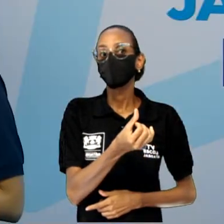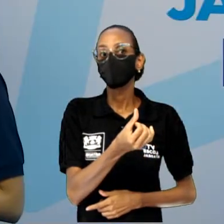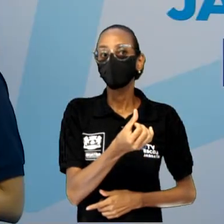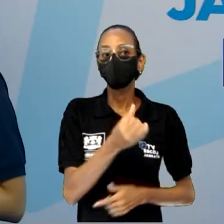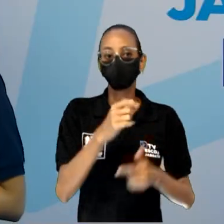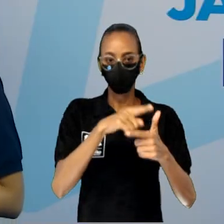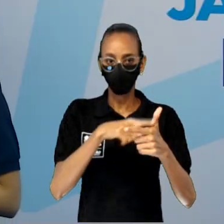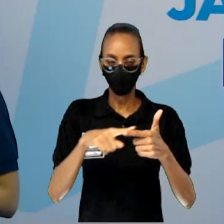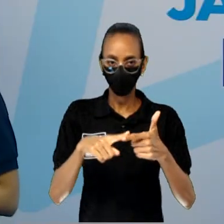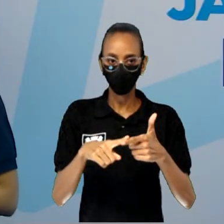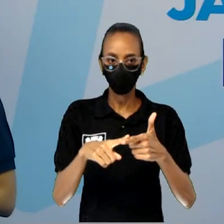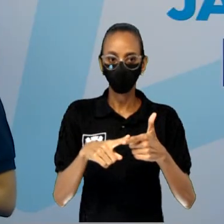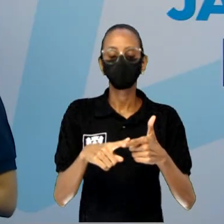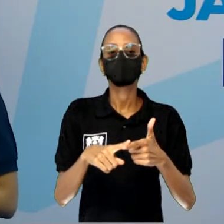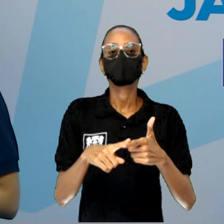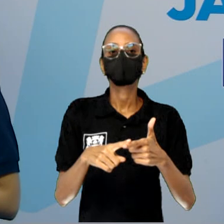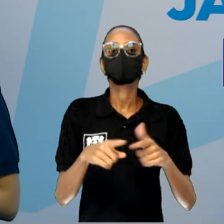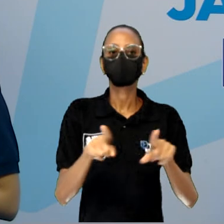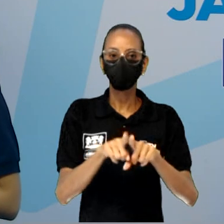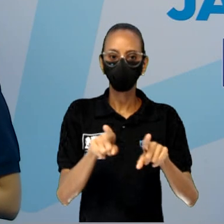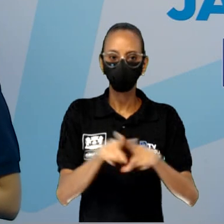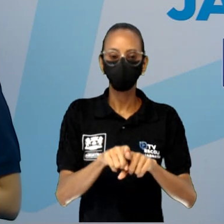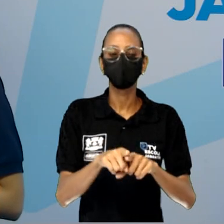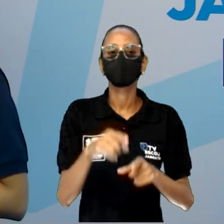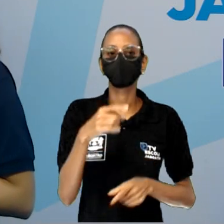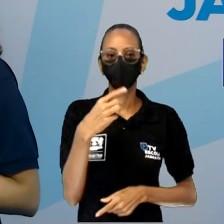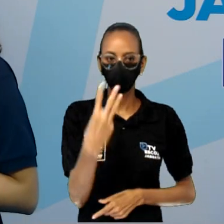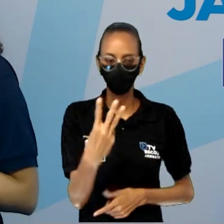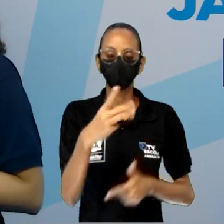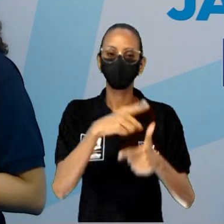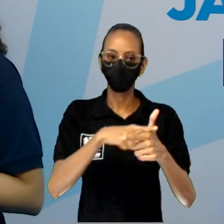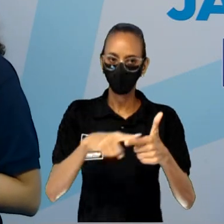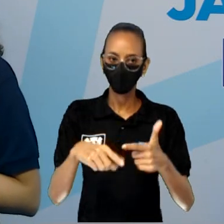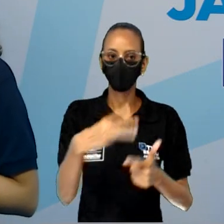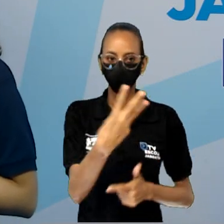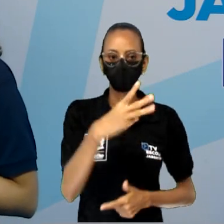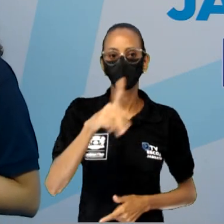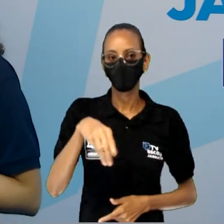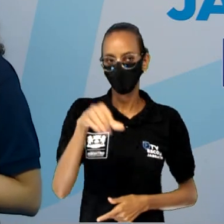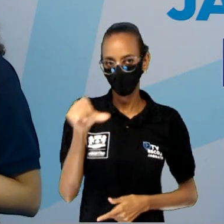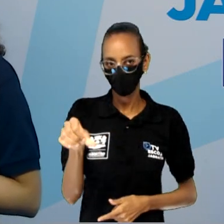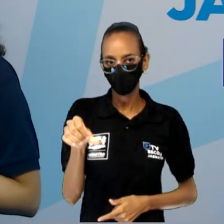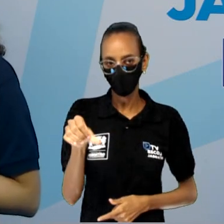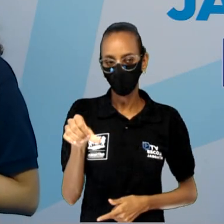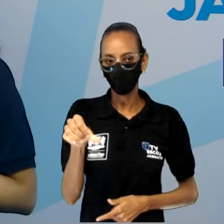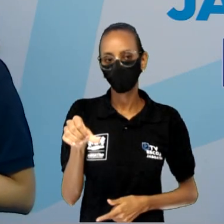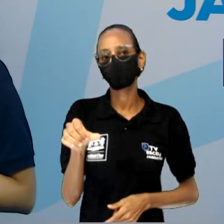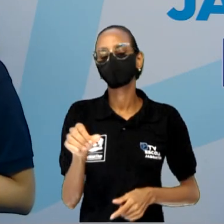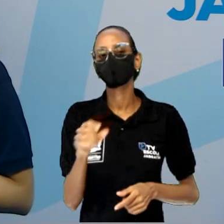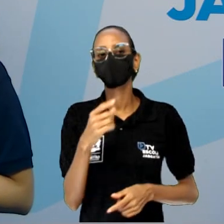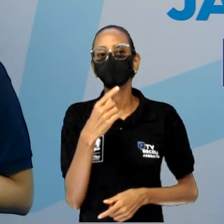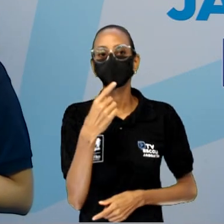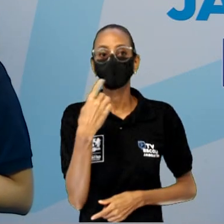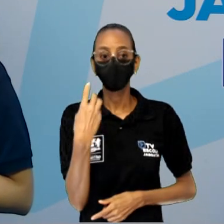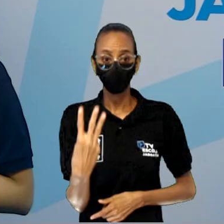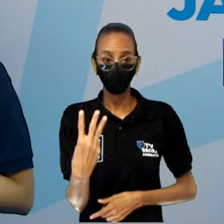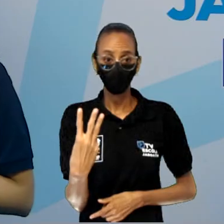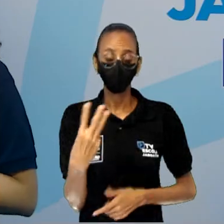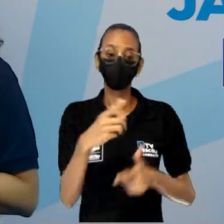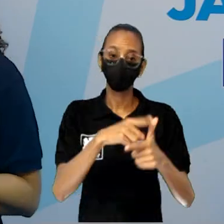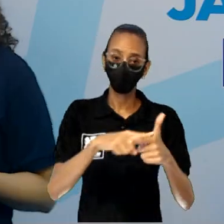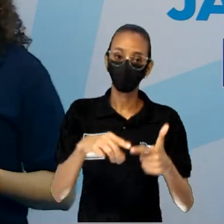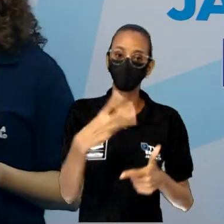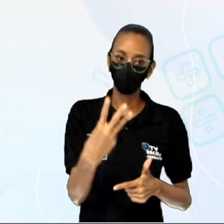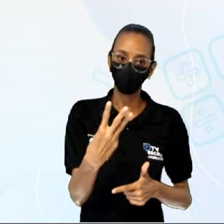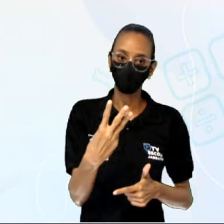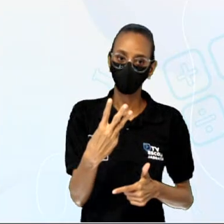tem o 3, que deu para dividir o 3 e o 9. Então, ele vai entrar na nossa conta. Esse 3 aqui só dividiu esse 3, ó. Então, ele